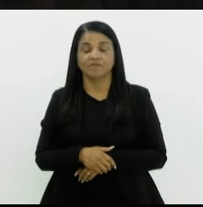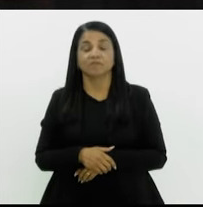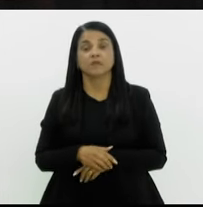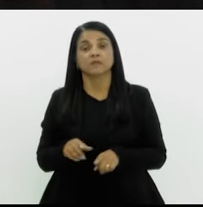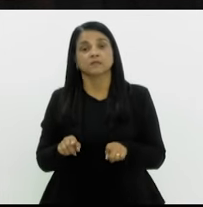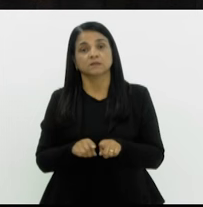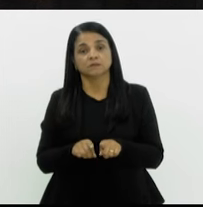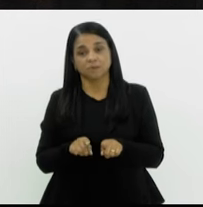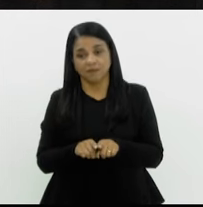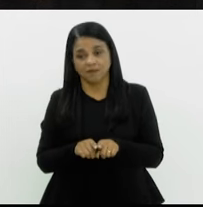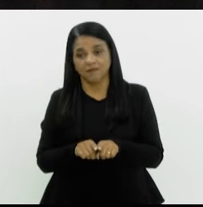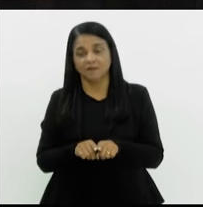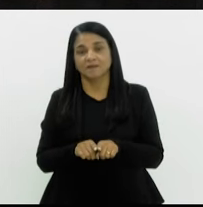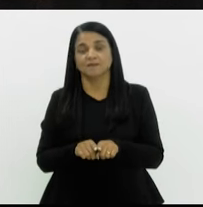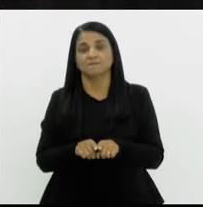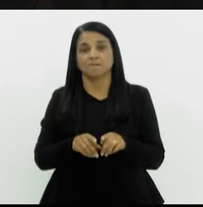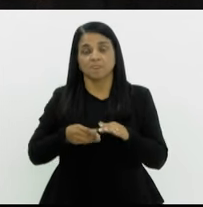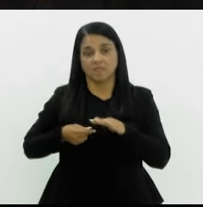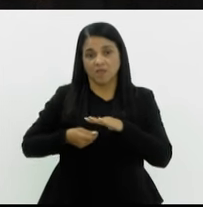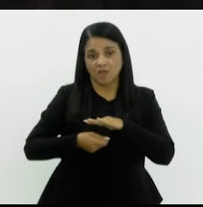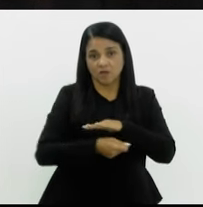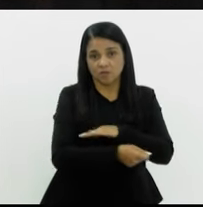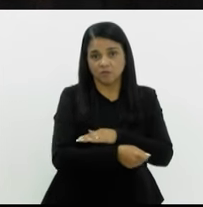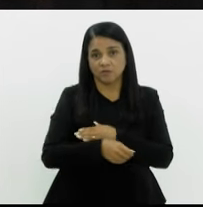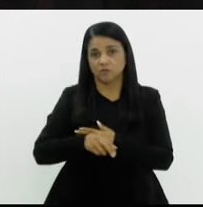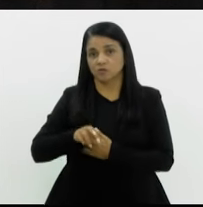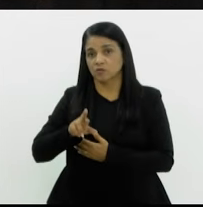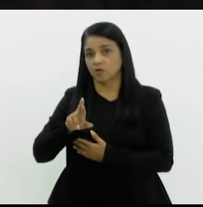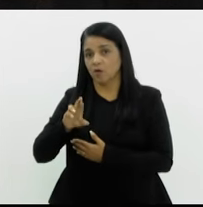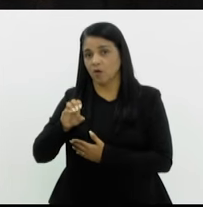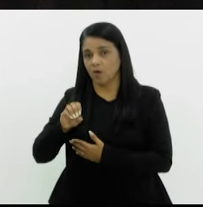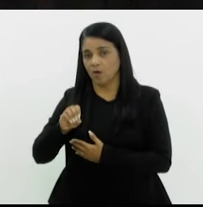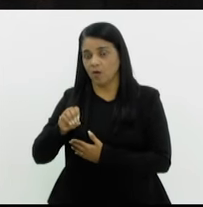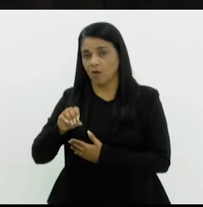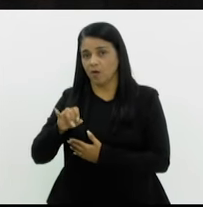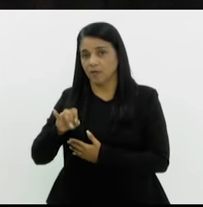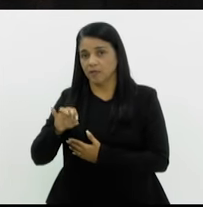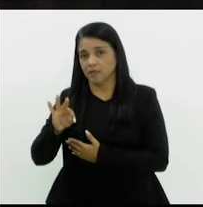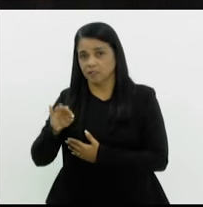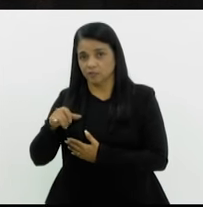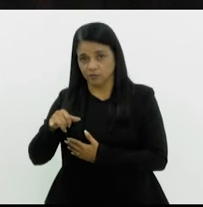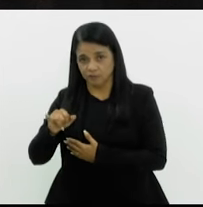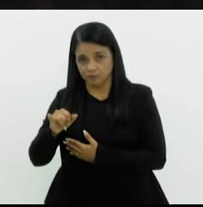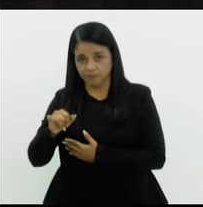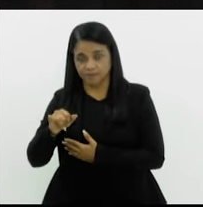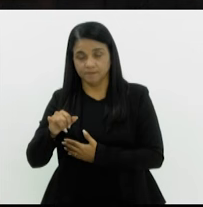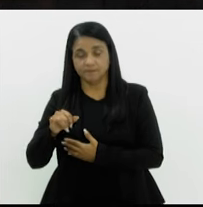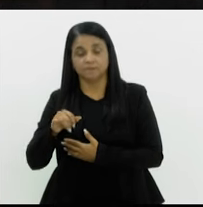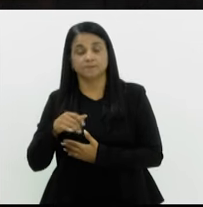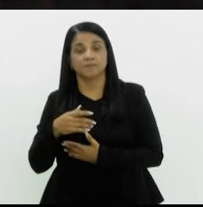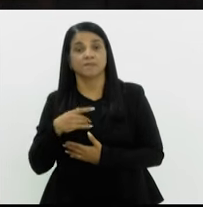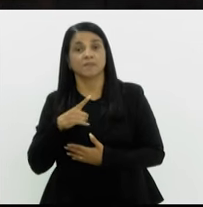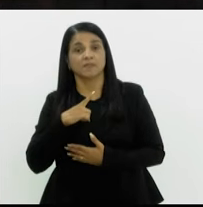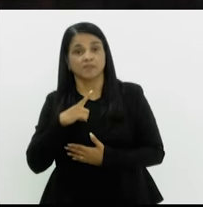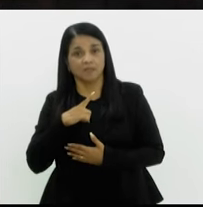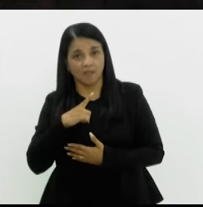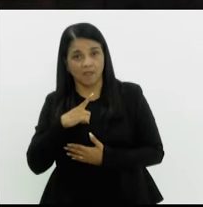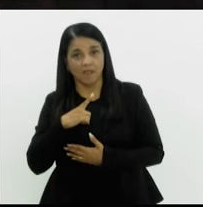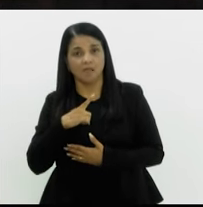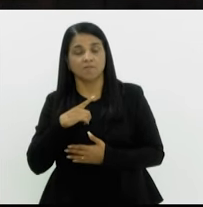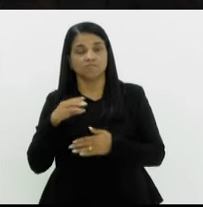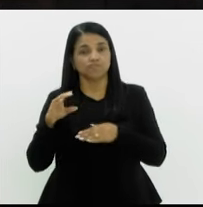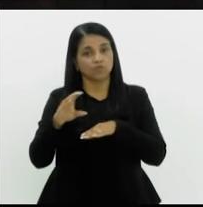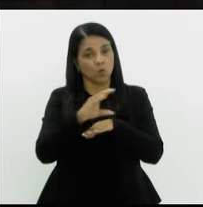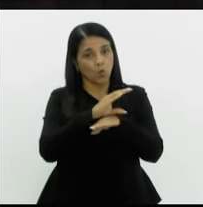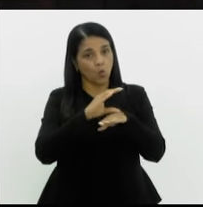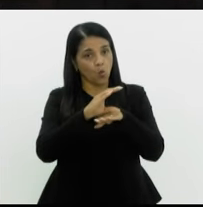mais, recursos de ROT, participação especial, são